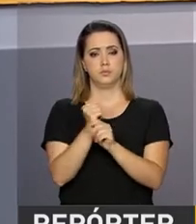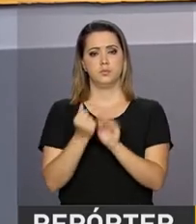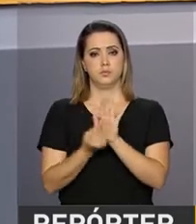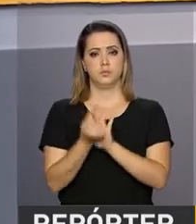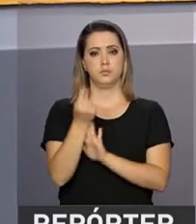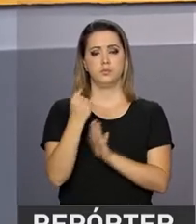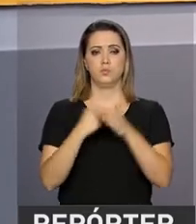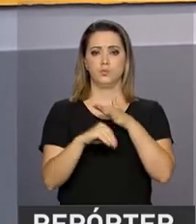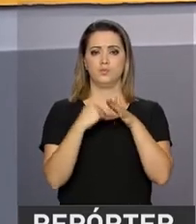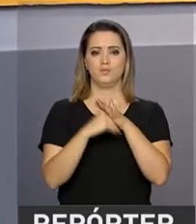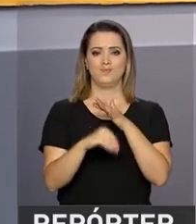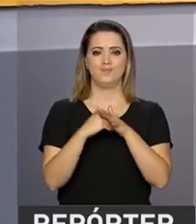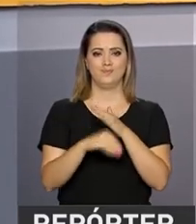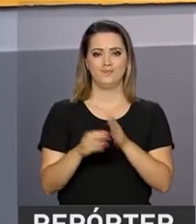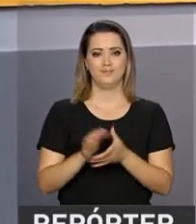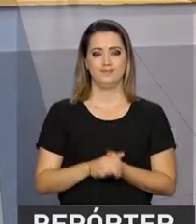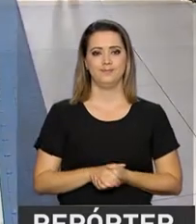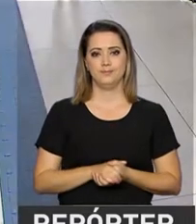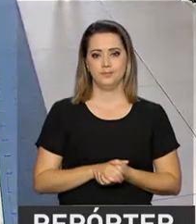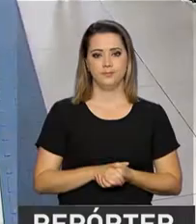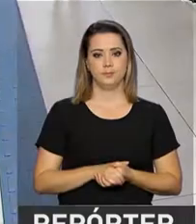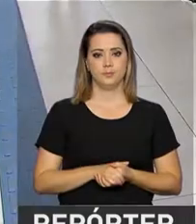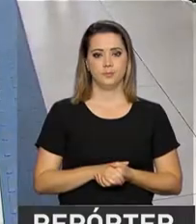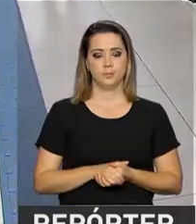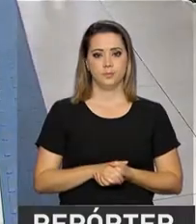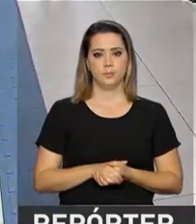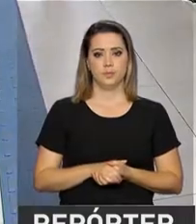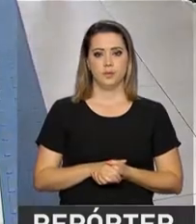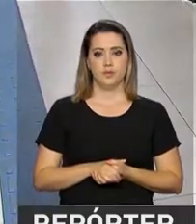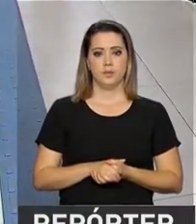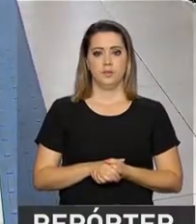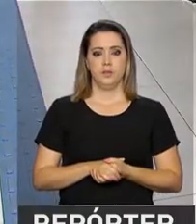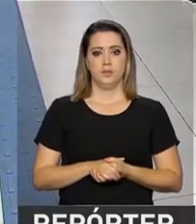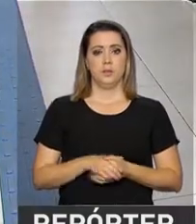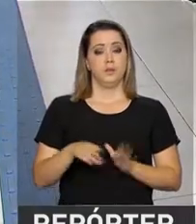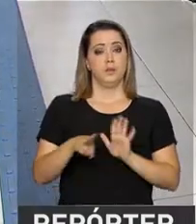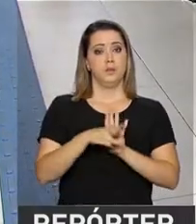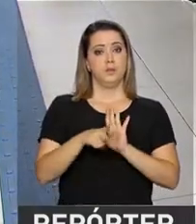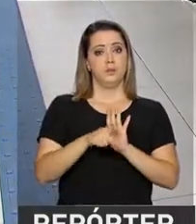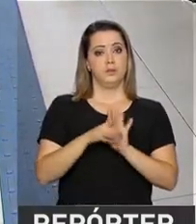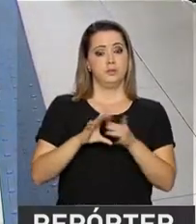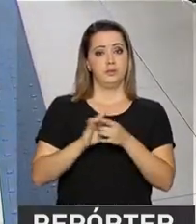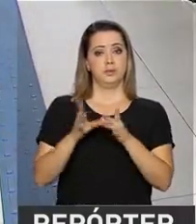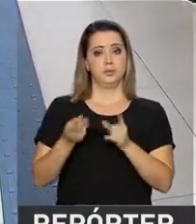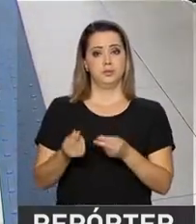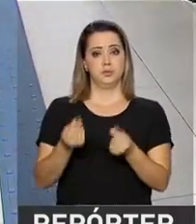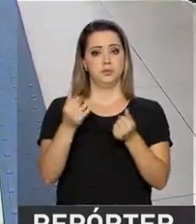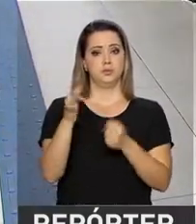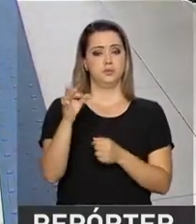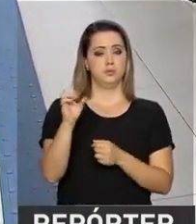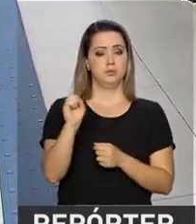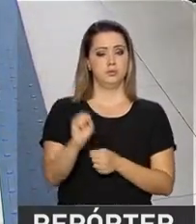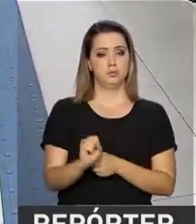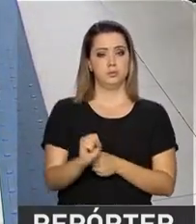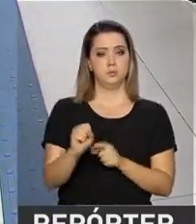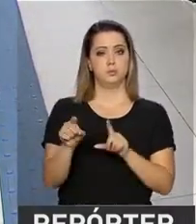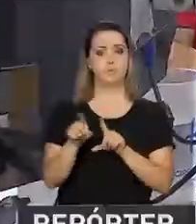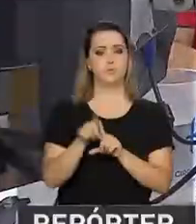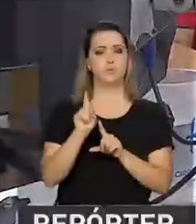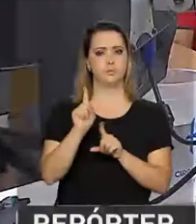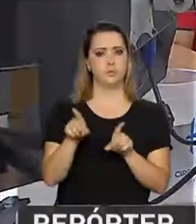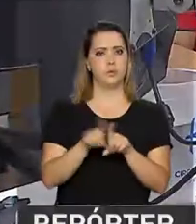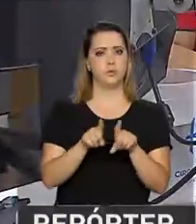contas do fundo dos trabalhadores a medida provisória que liberou o saque nas contas inativas do fgts